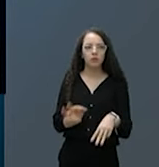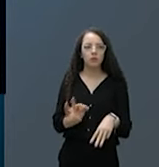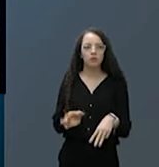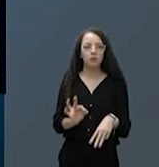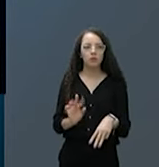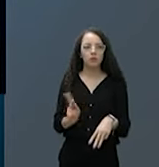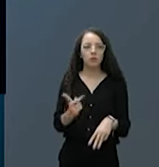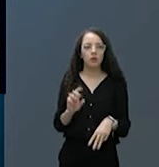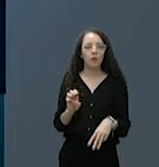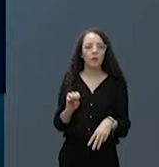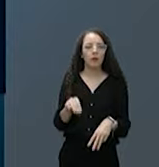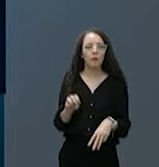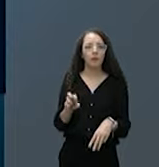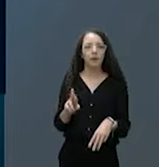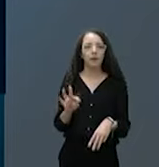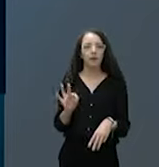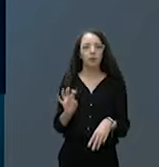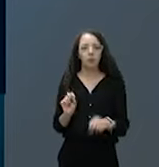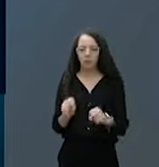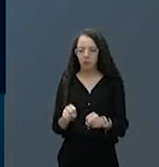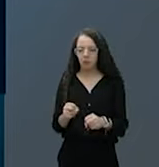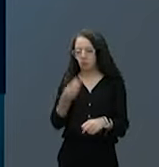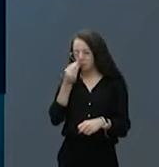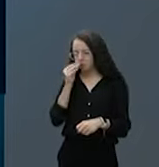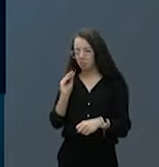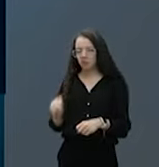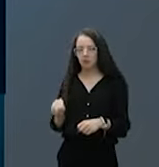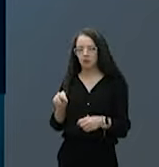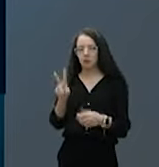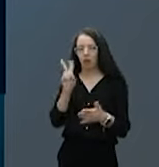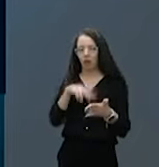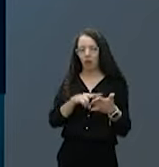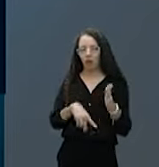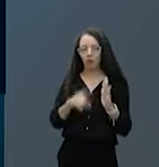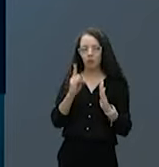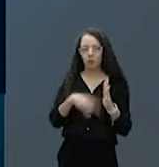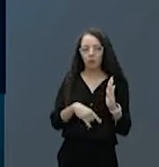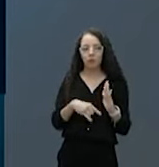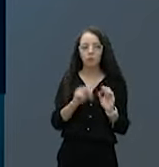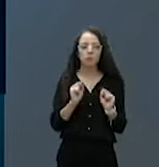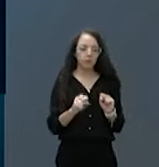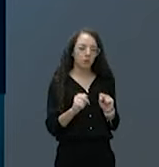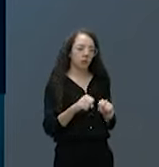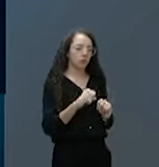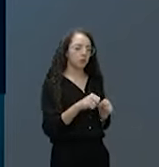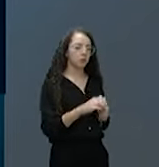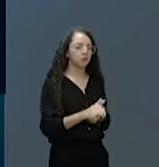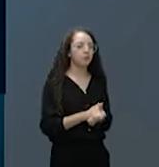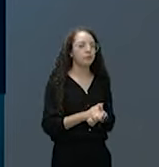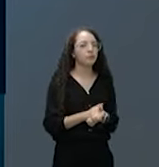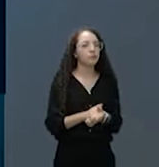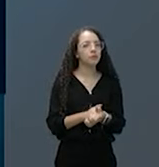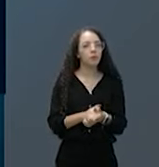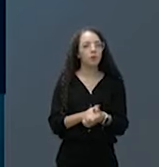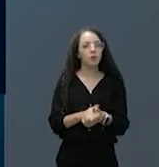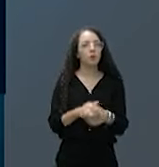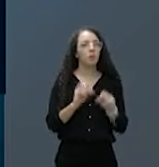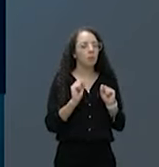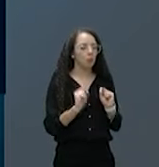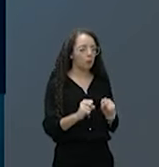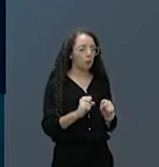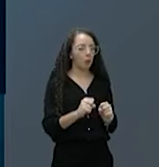dispensar o relatório? Sim. Indago da doutora Aline e do doutor Carlos, se podemos dispensar o relatório.